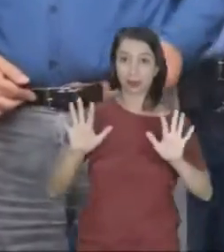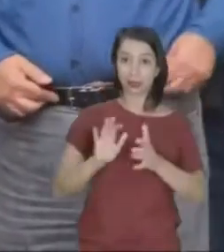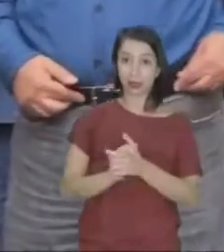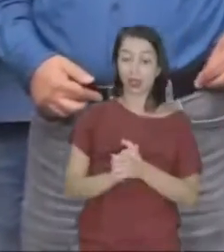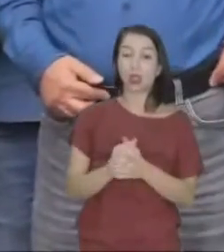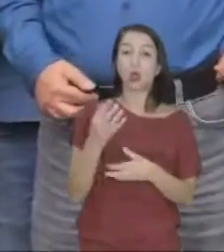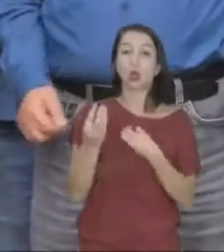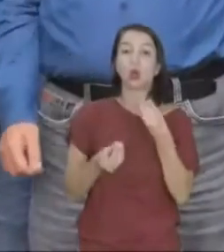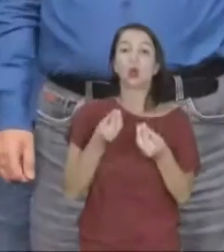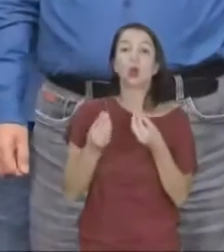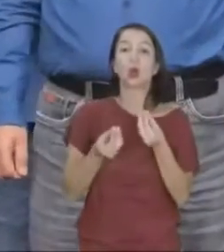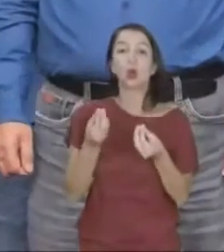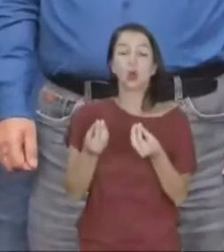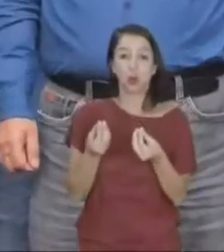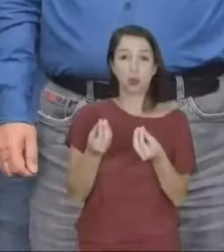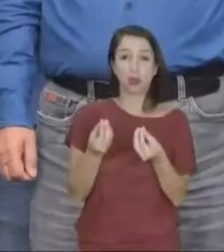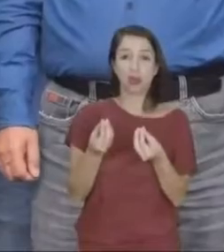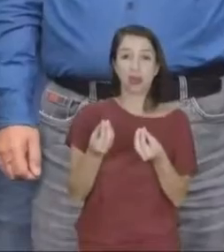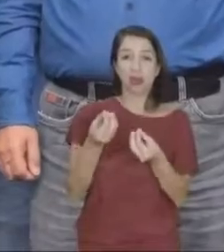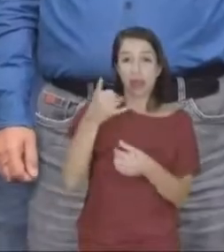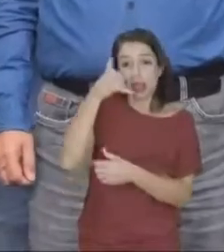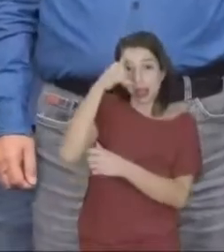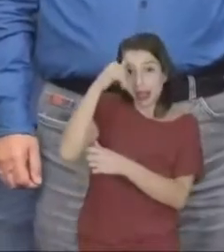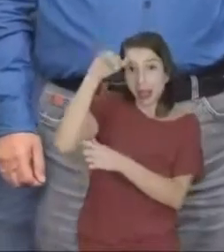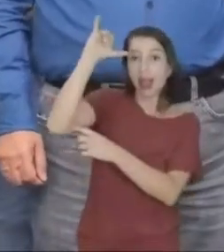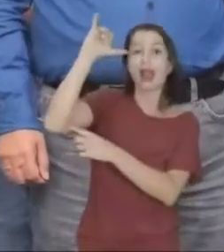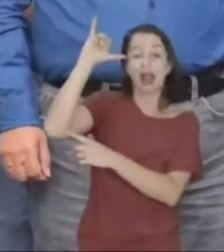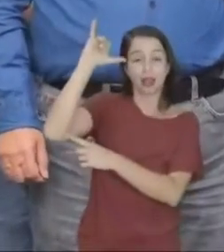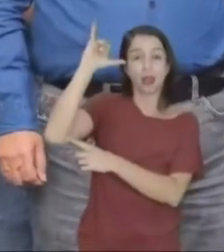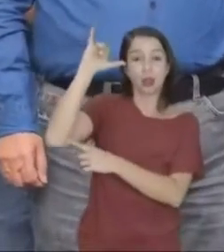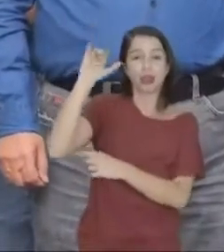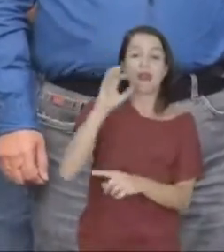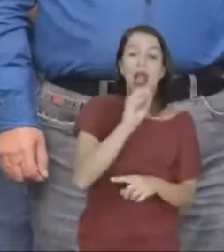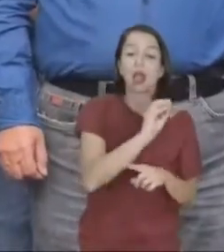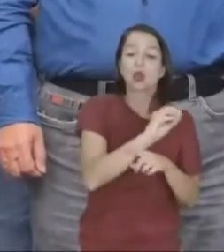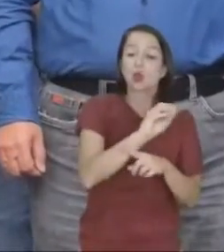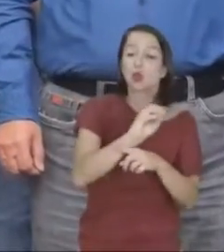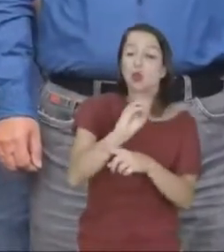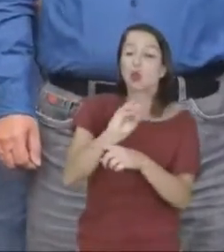até ouvindo música, para você poder exportar, como diz que o japonês faz.